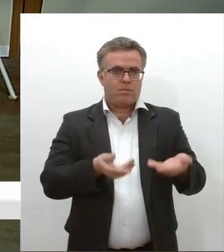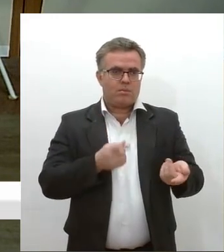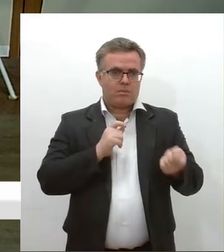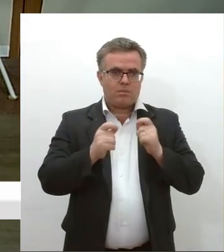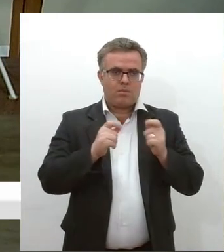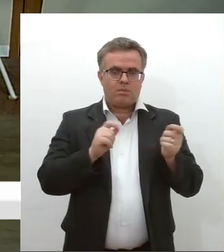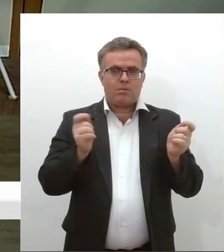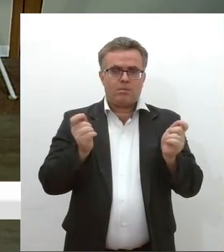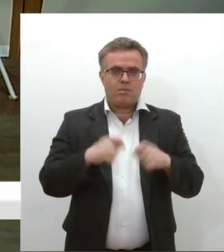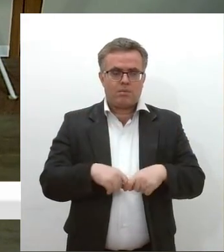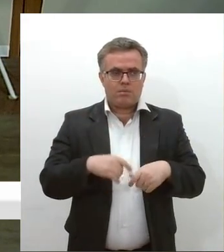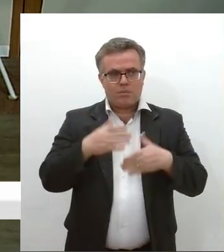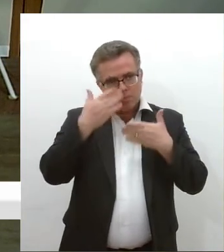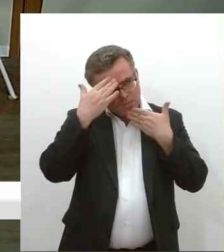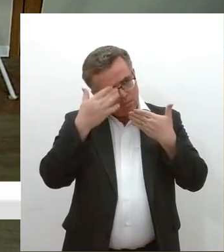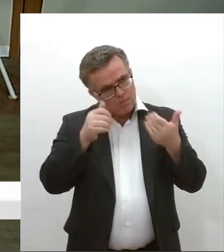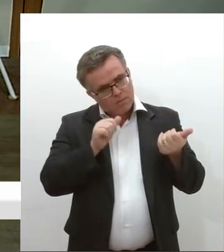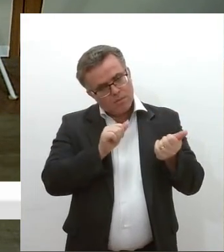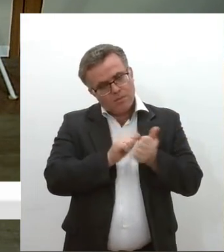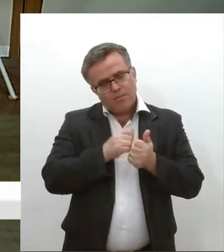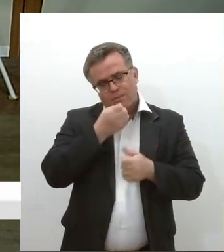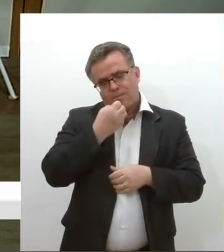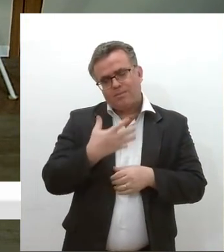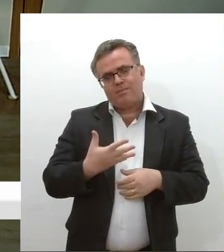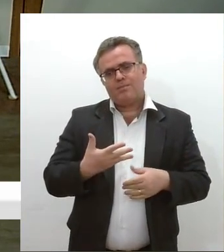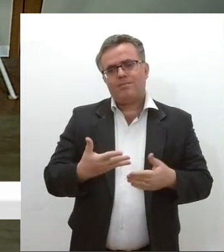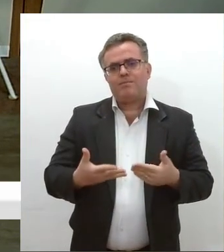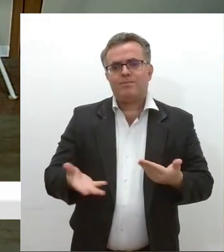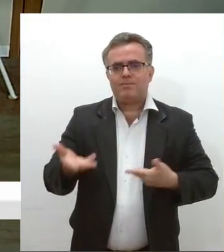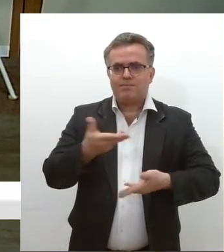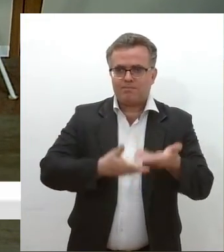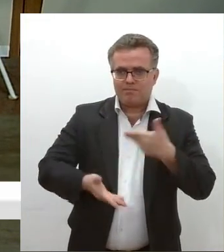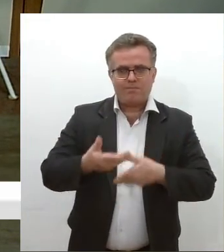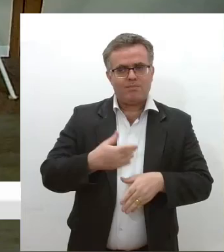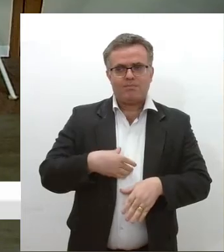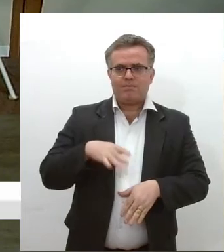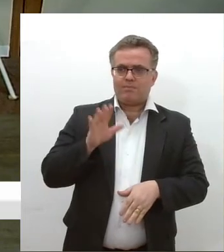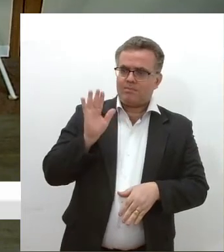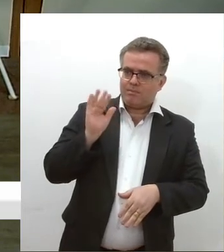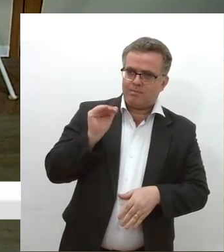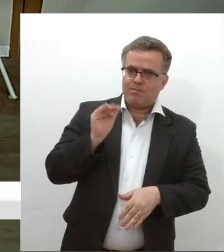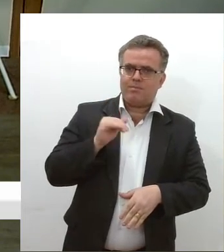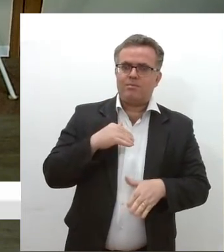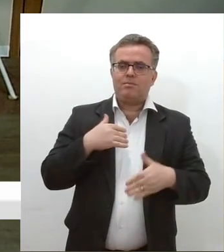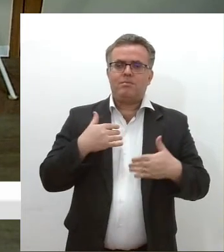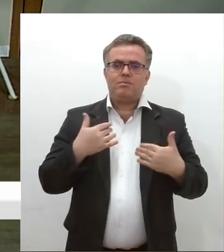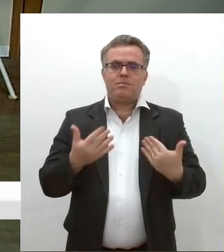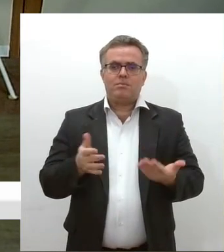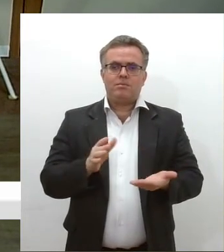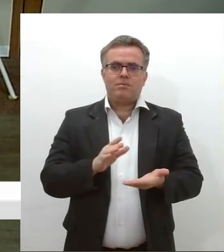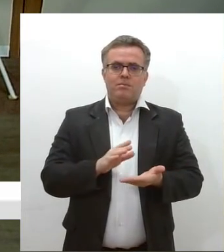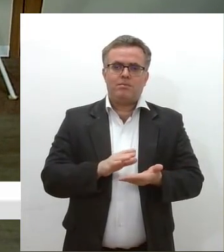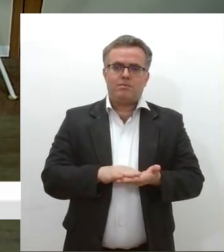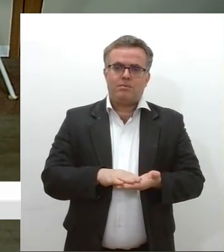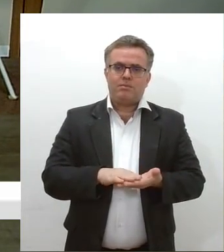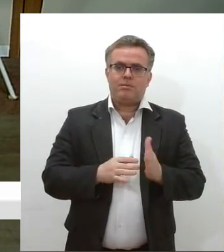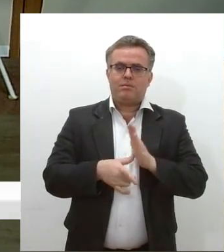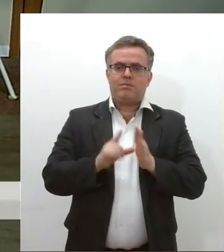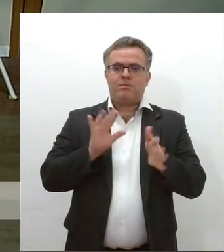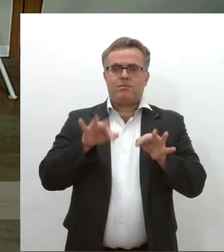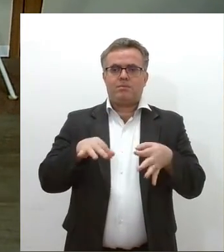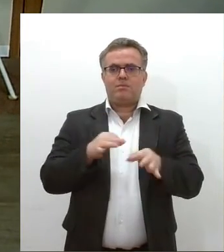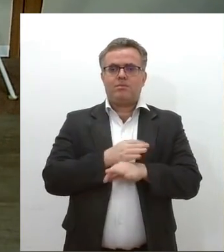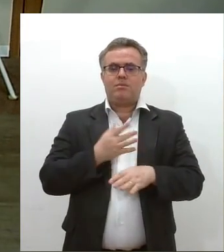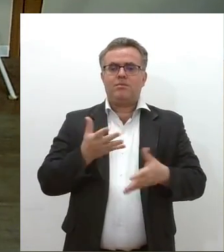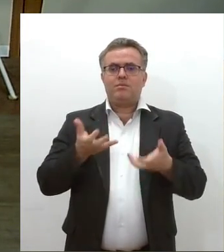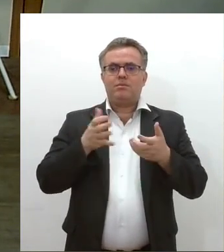aqui dividindo espaço. Foi muito bom. Maravilha. Até a próxima, Jaqueline. Bom. Até. E antes de terminar, eu queria trazer aqui o